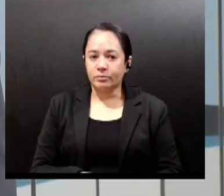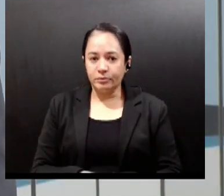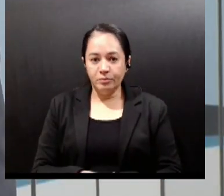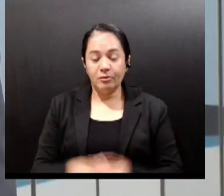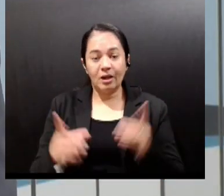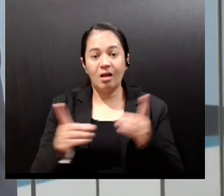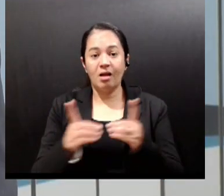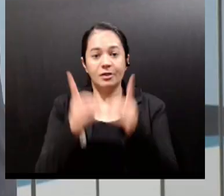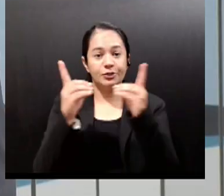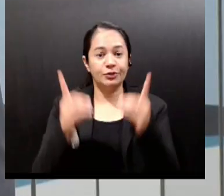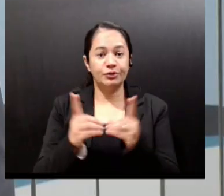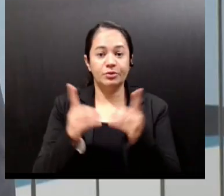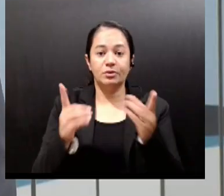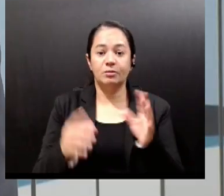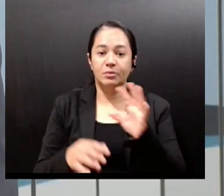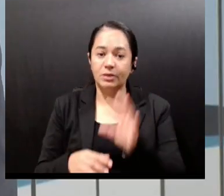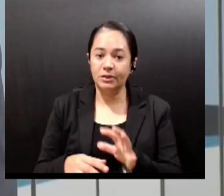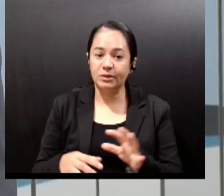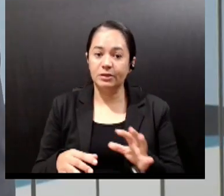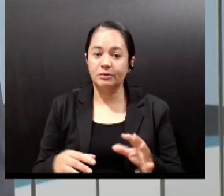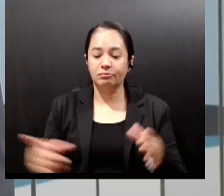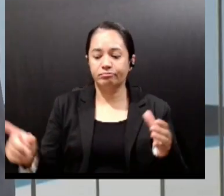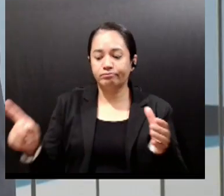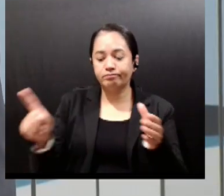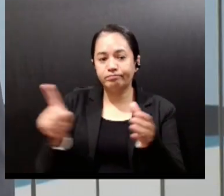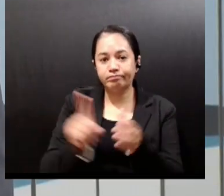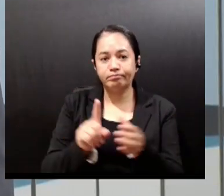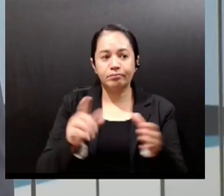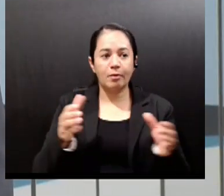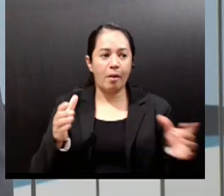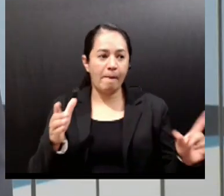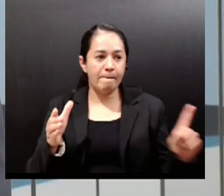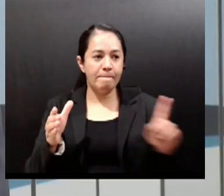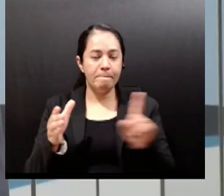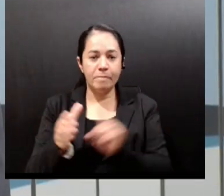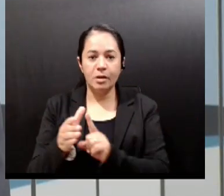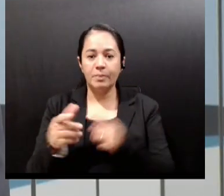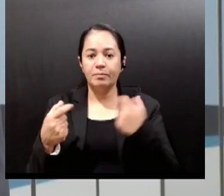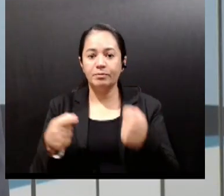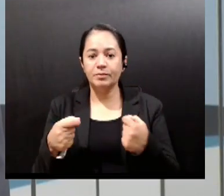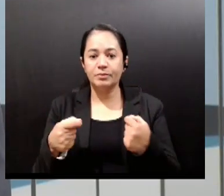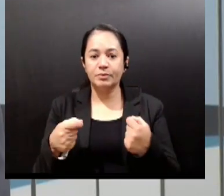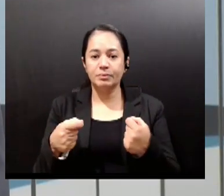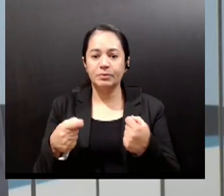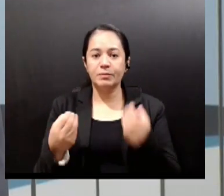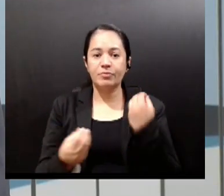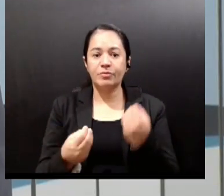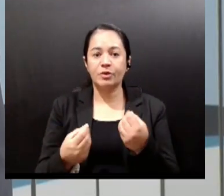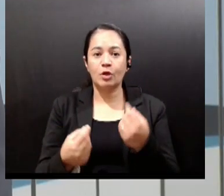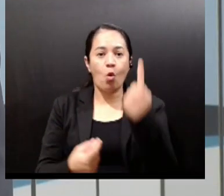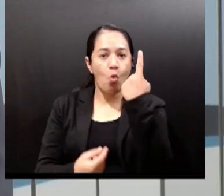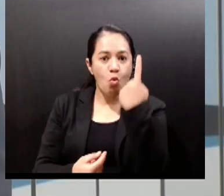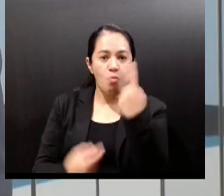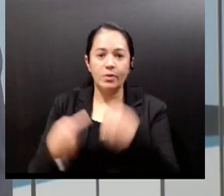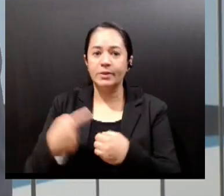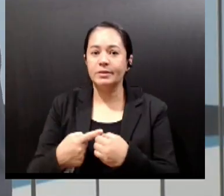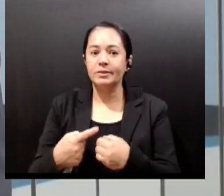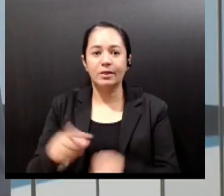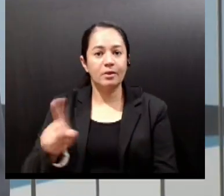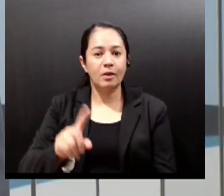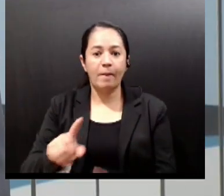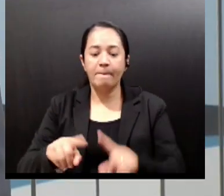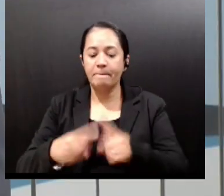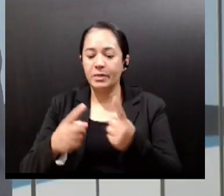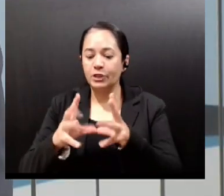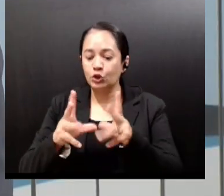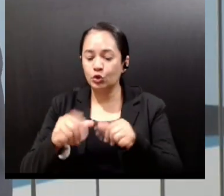essa integração, ela precisa ser feita não somente numa cidade específica, mas em toda a região